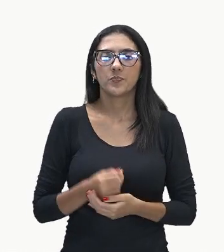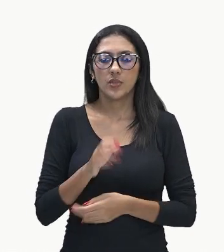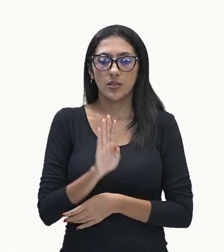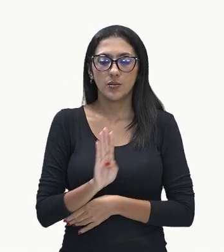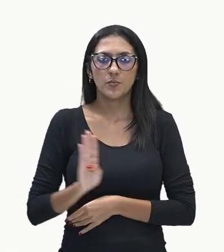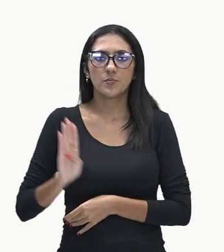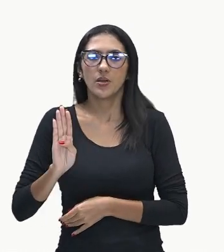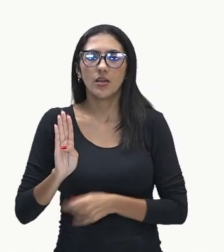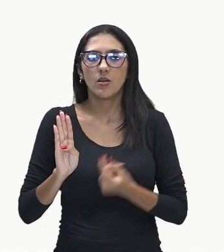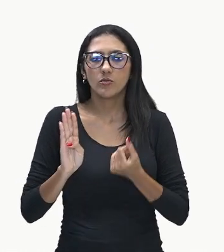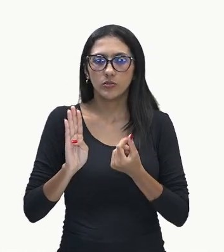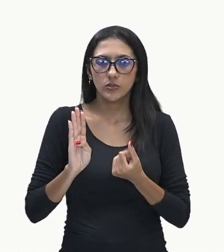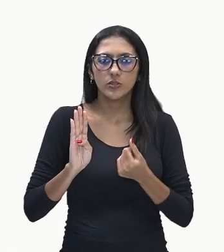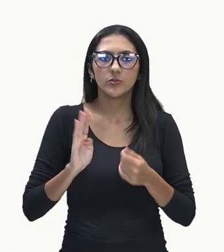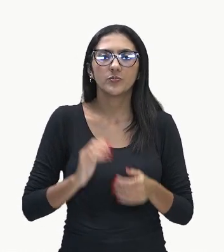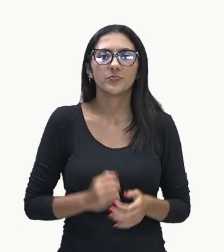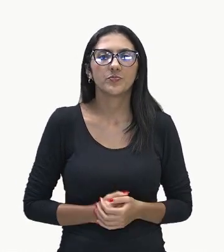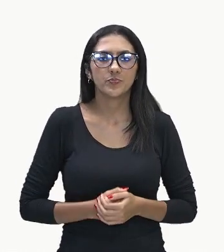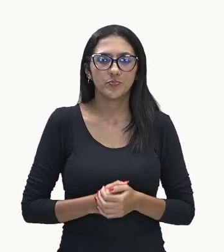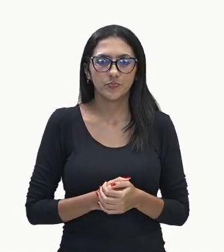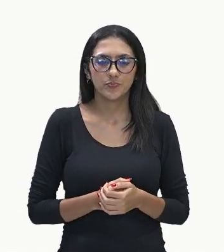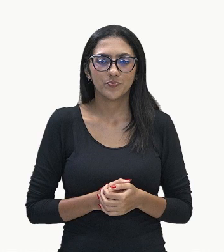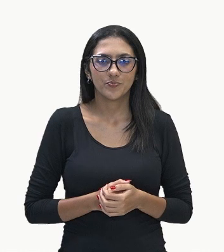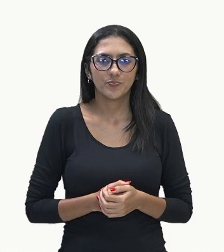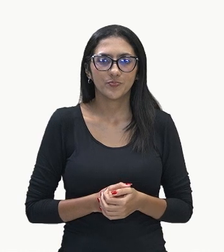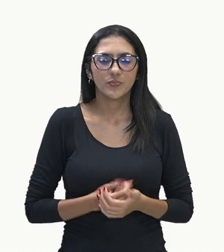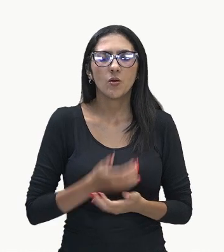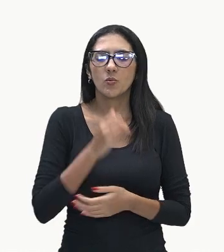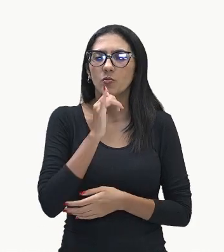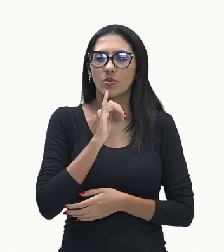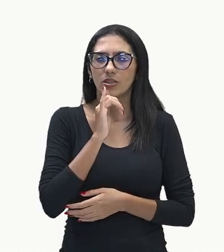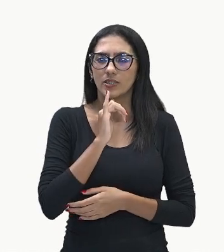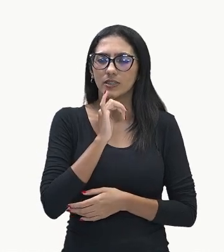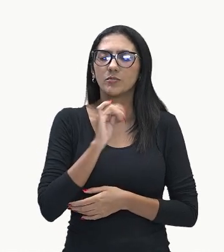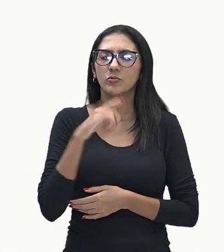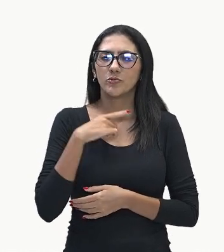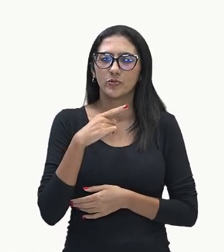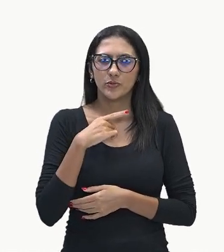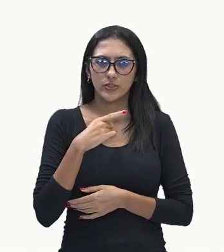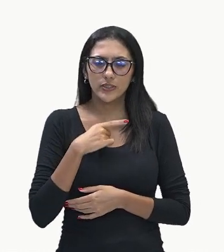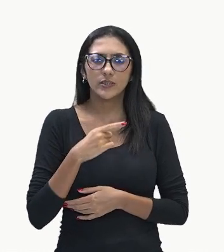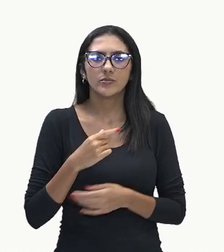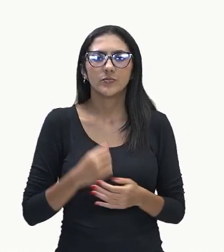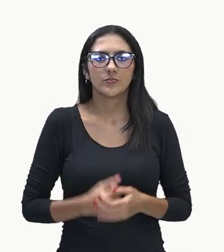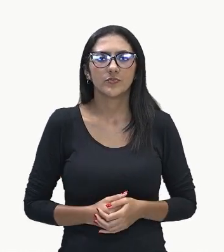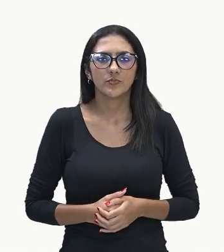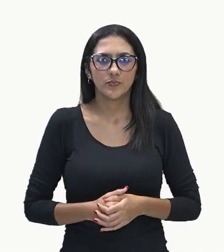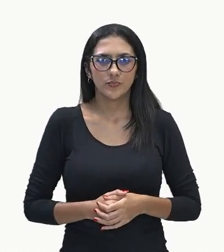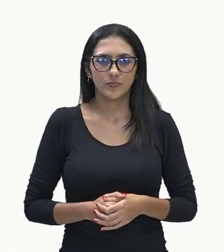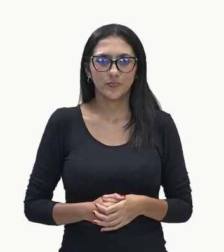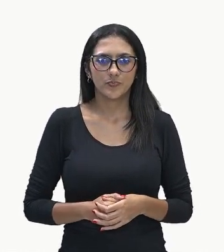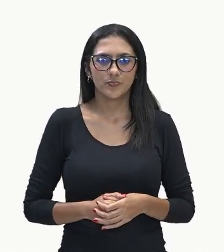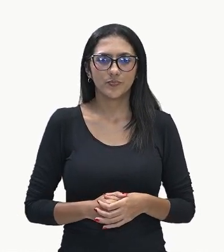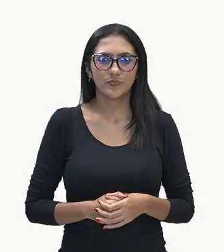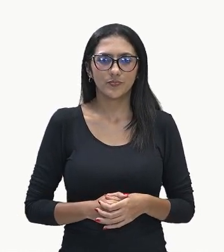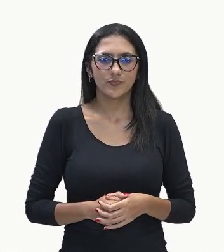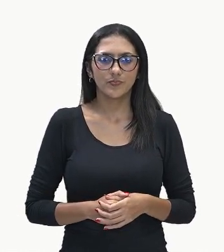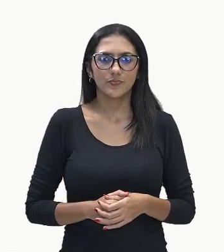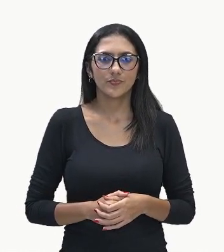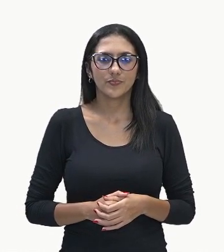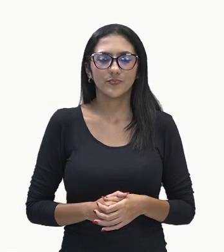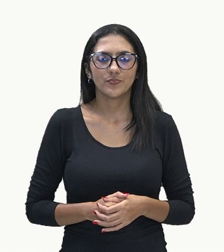total. Como exemplo dessa situação aí do problema de proporção, nós temos que, não é? Acompanhe a